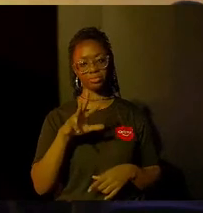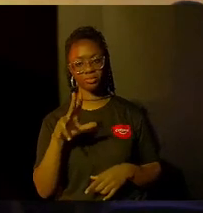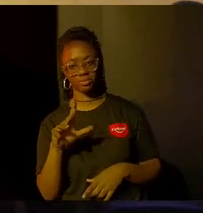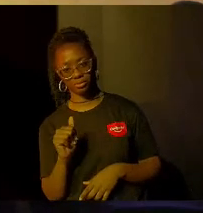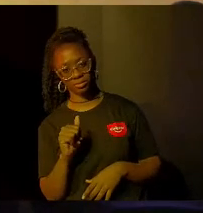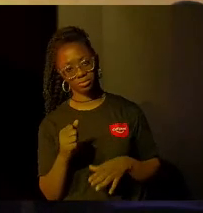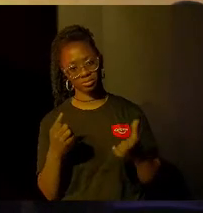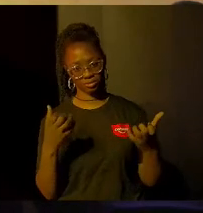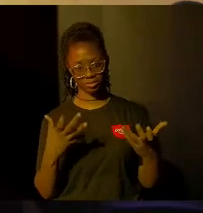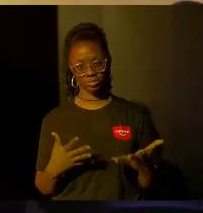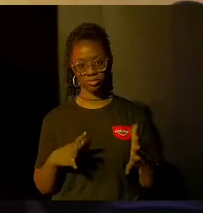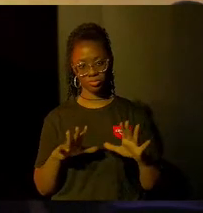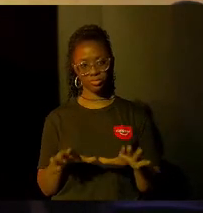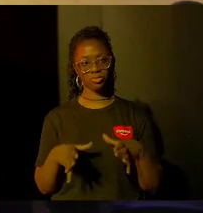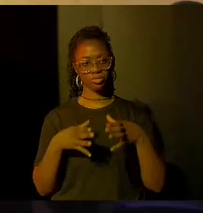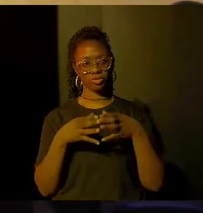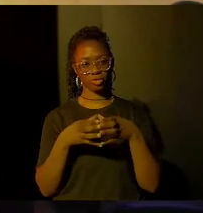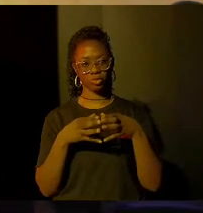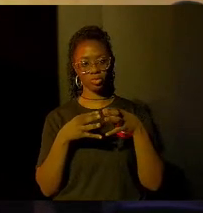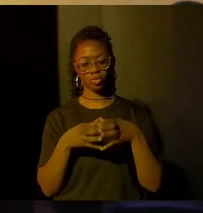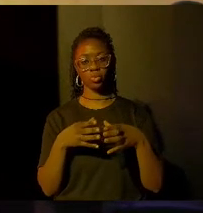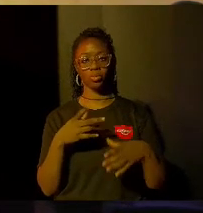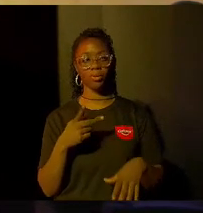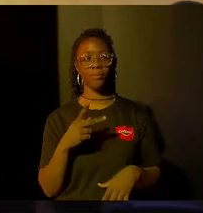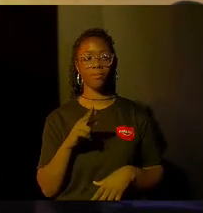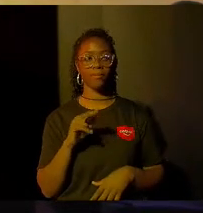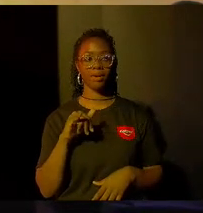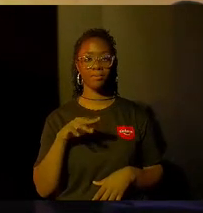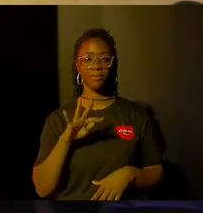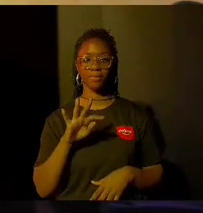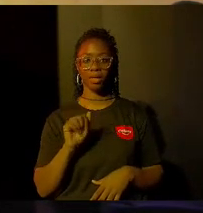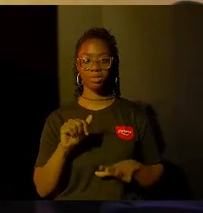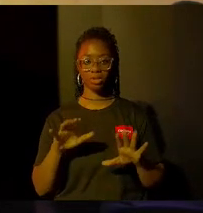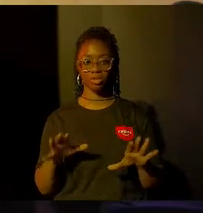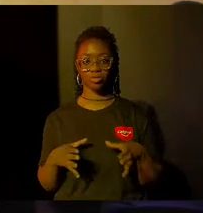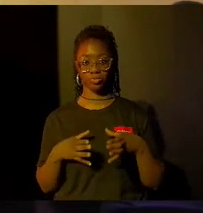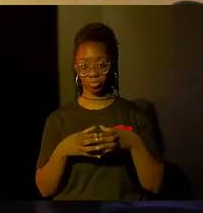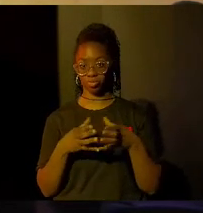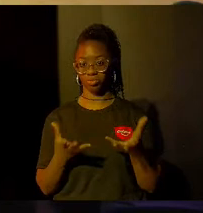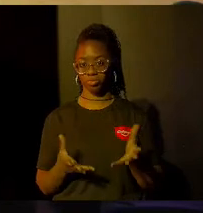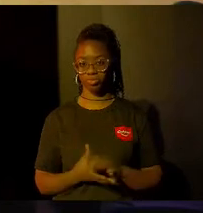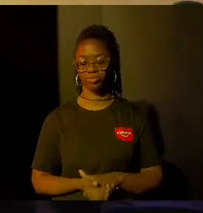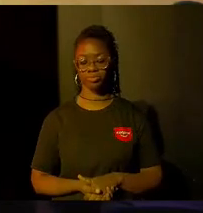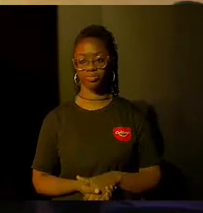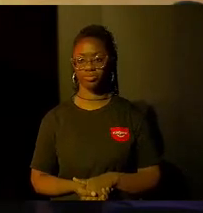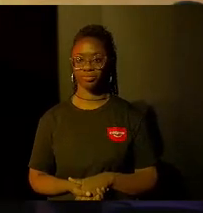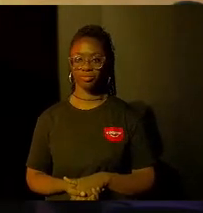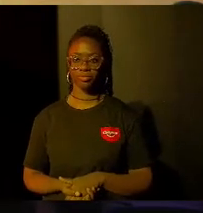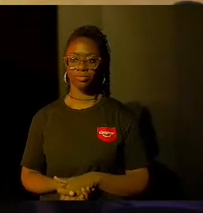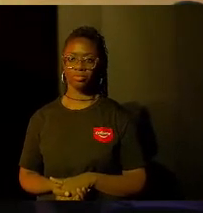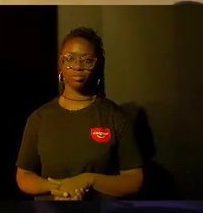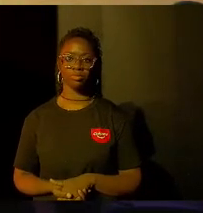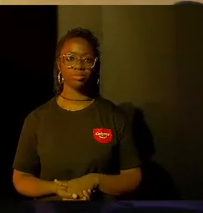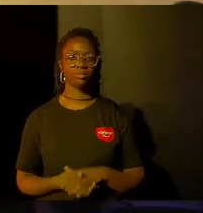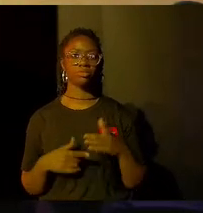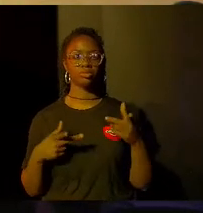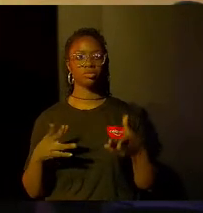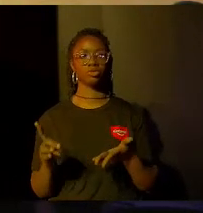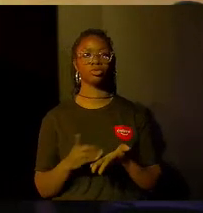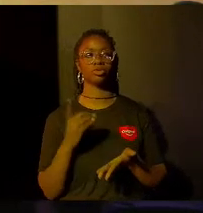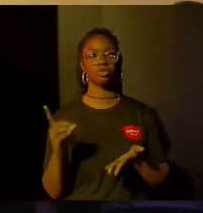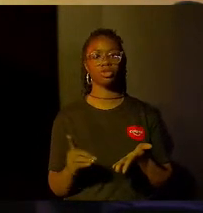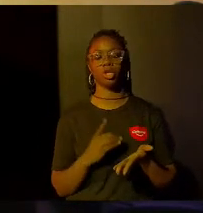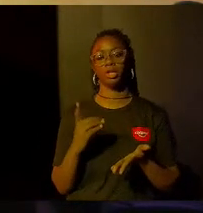designar um grupo de primatas que vive no coletivo macacos segundo o próprio dicionário